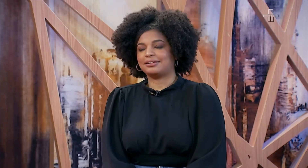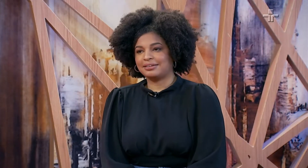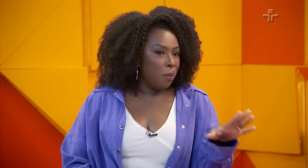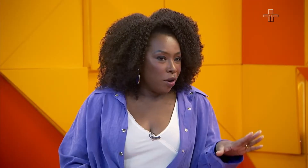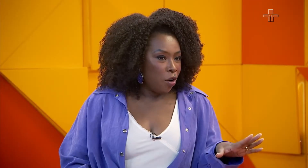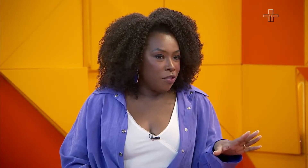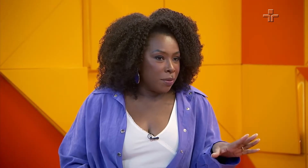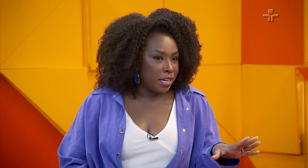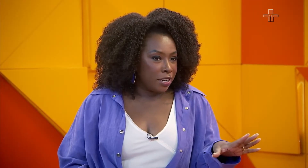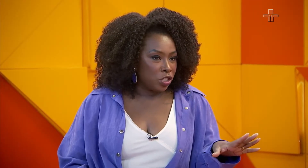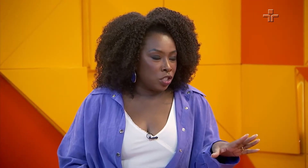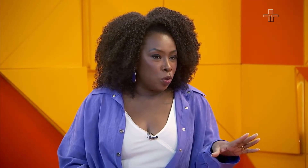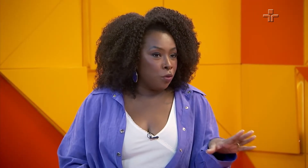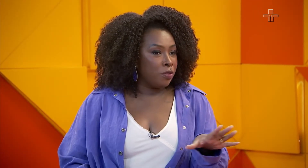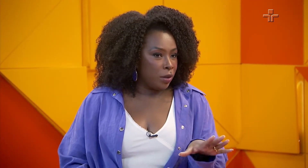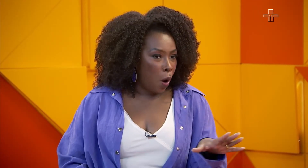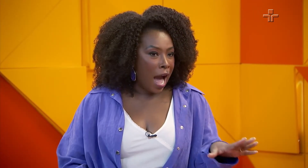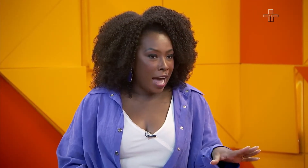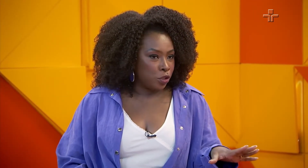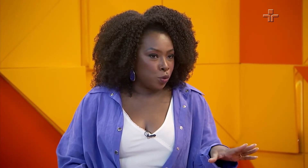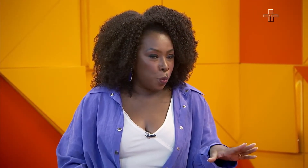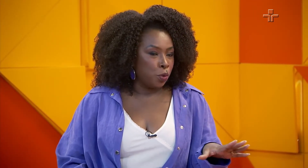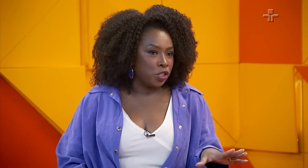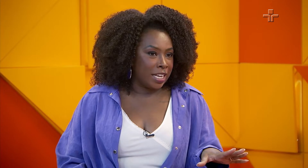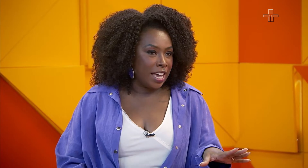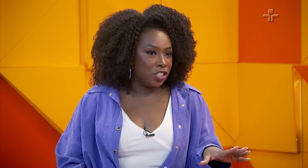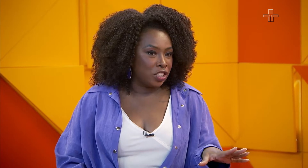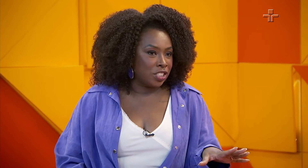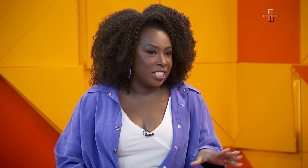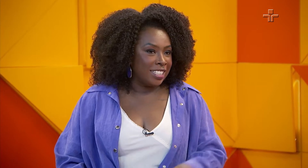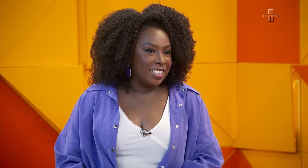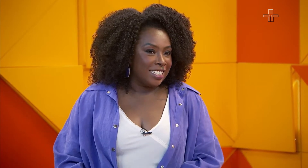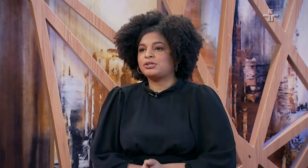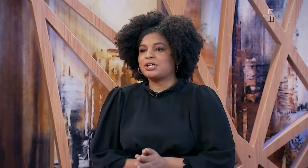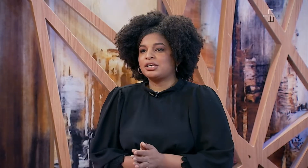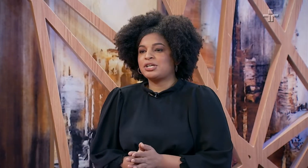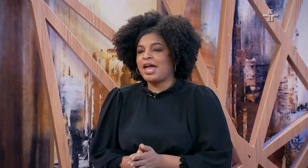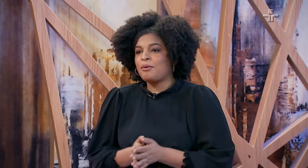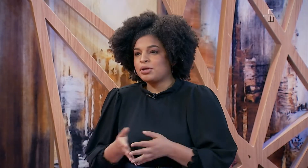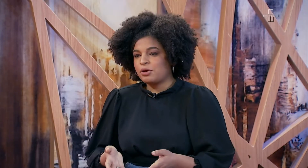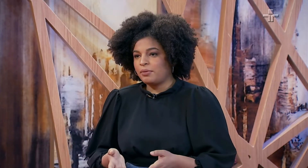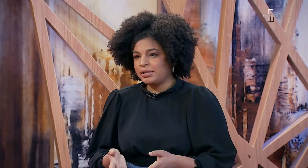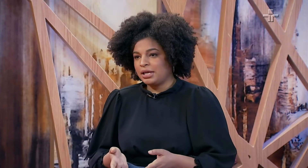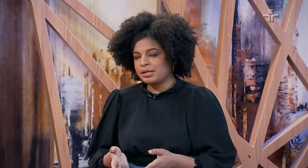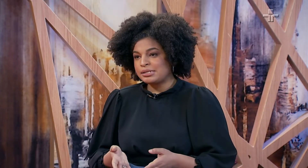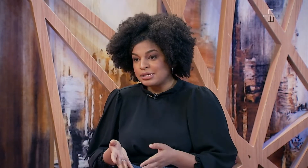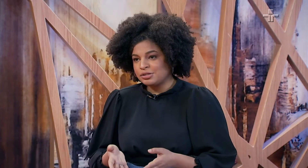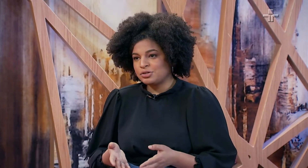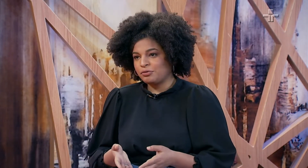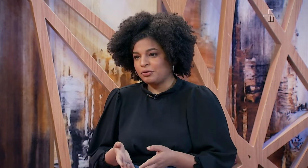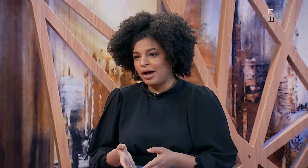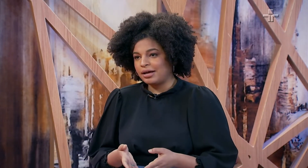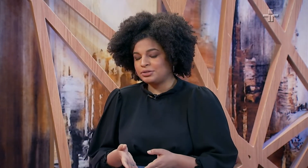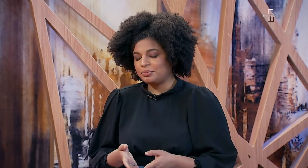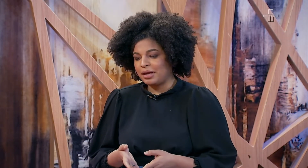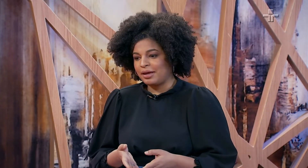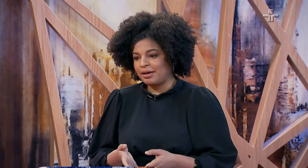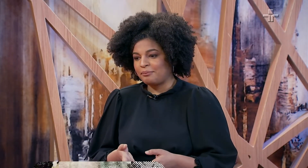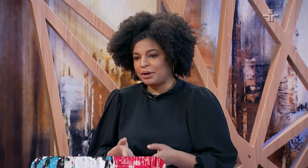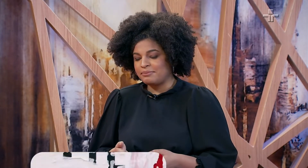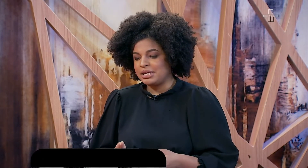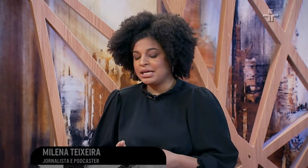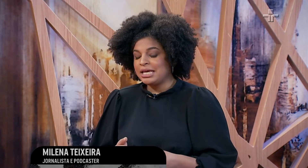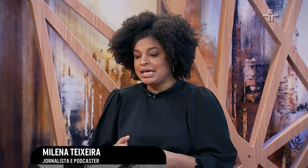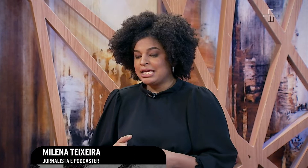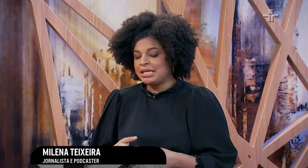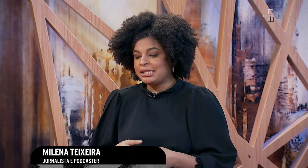tendência. É uma nova maneira de ouvir o rádio, o podcast? O podcast é uma nova maneira, sim, de ouvir o rádio,